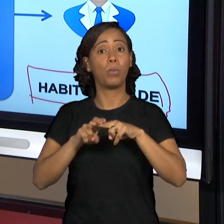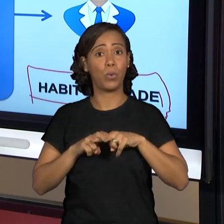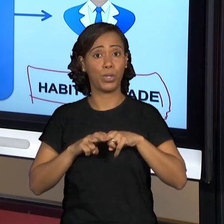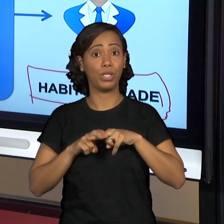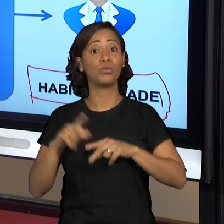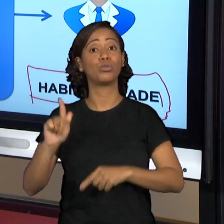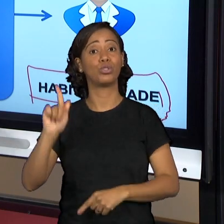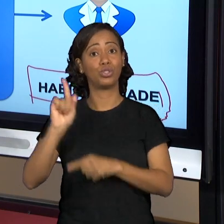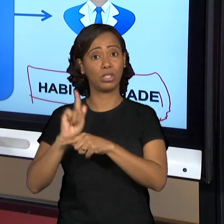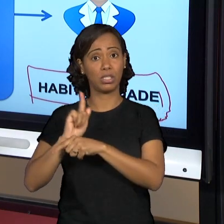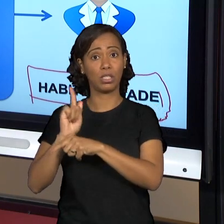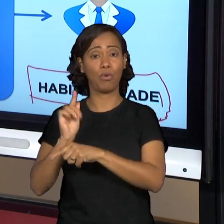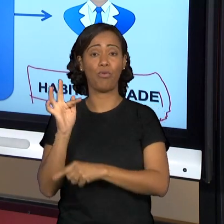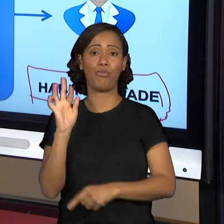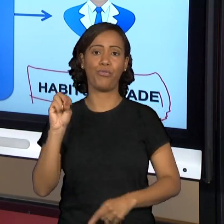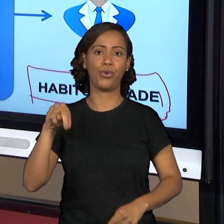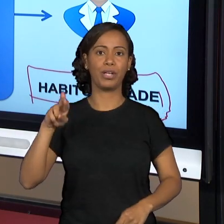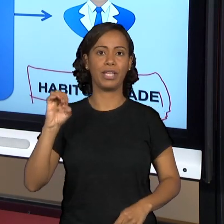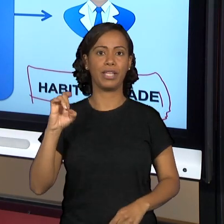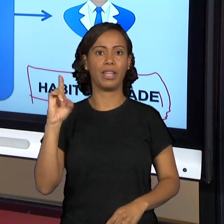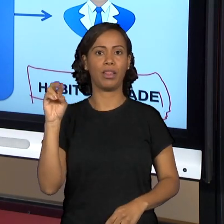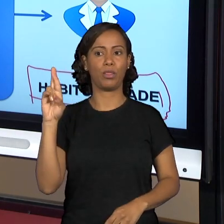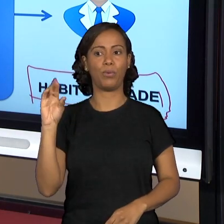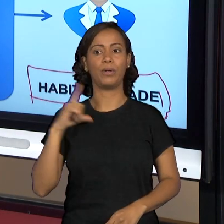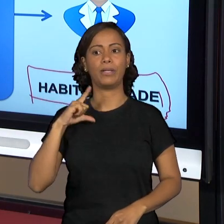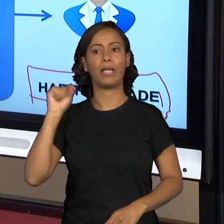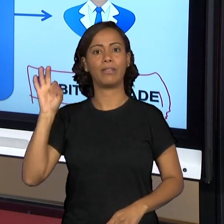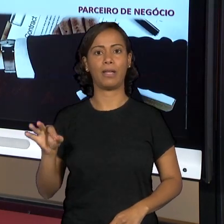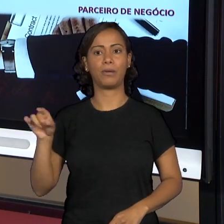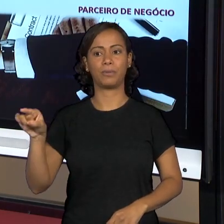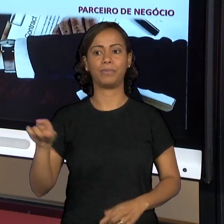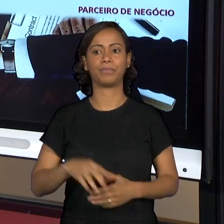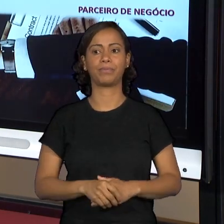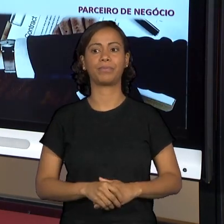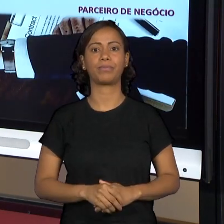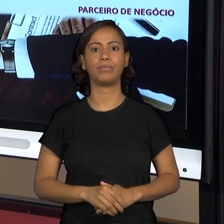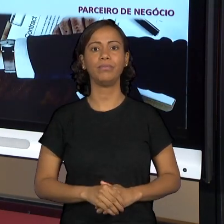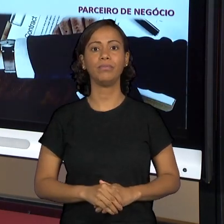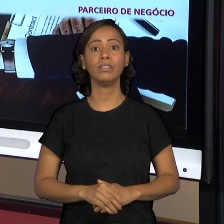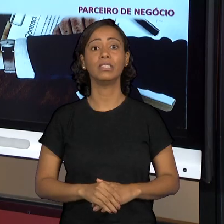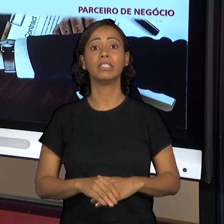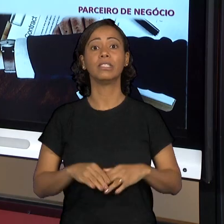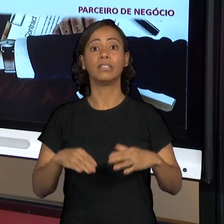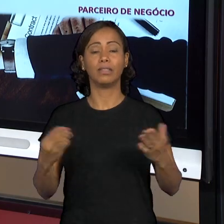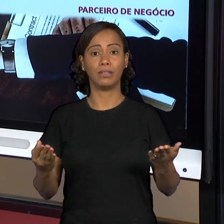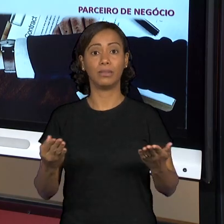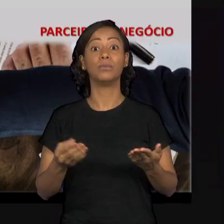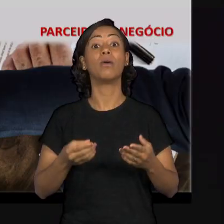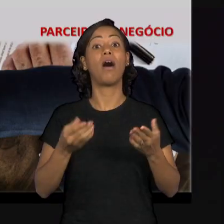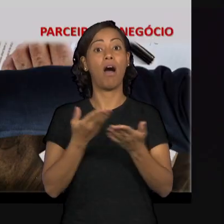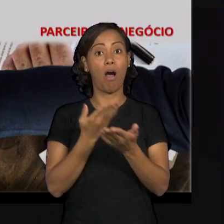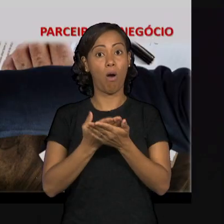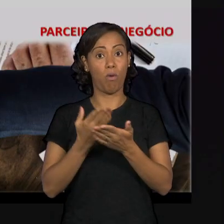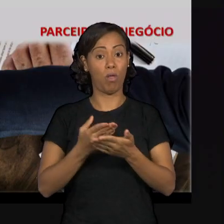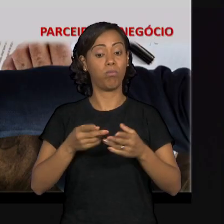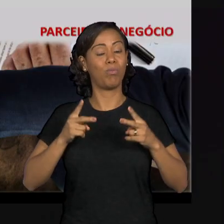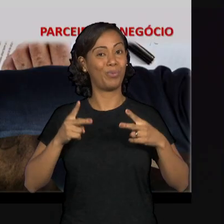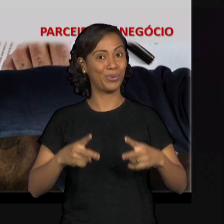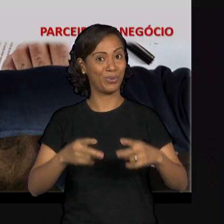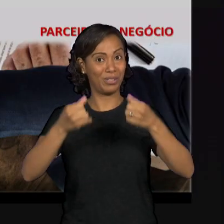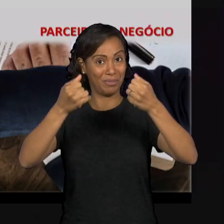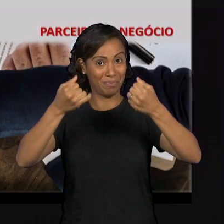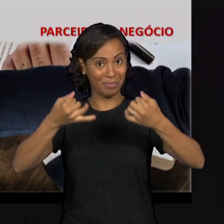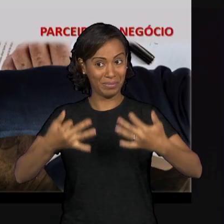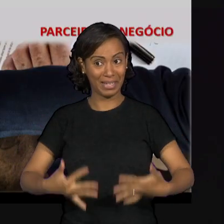para reduzir os índices de problemas que nós possamos ter. Continuando então ainda na nossa aula, nós vamos, já que começamos a falar sobre esse